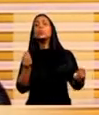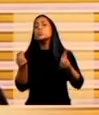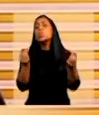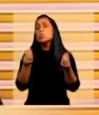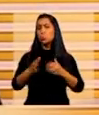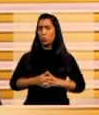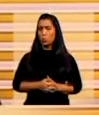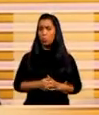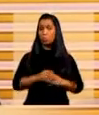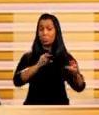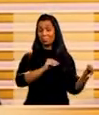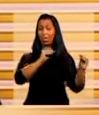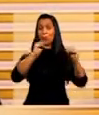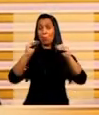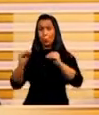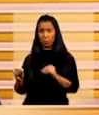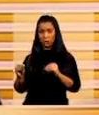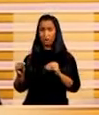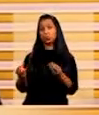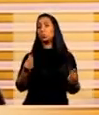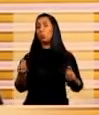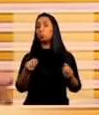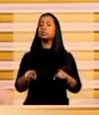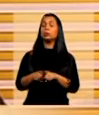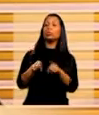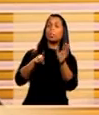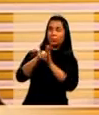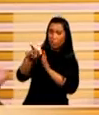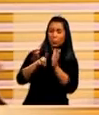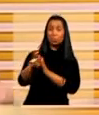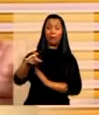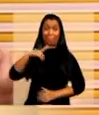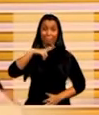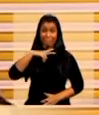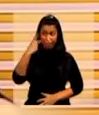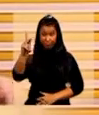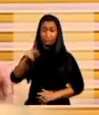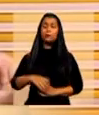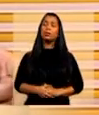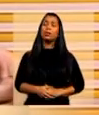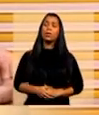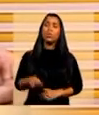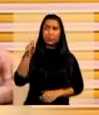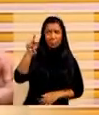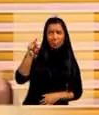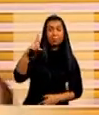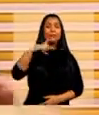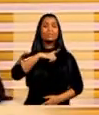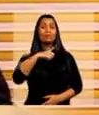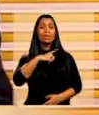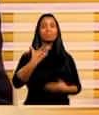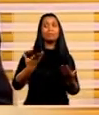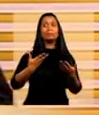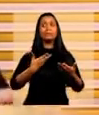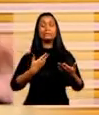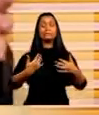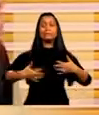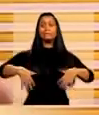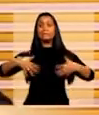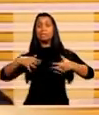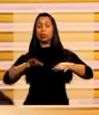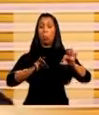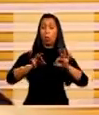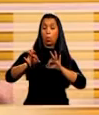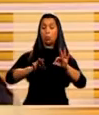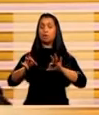empreendedor. Como é que foi essa transição? E mais uma pergunta, mais de cunho pessoal. Você Teve algum deslize para